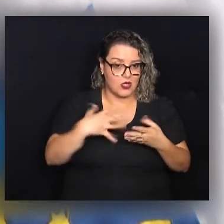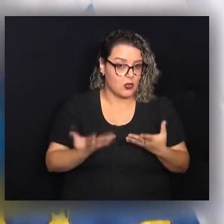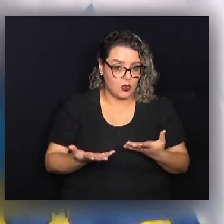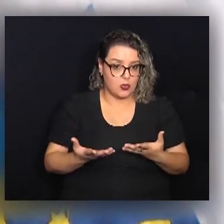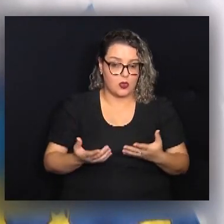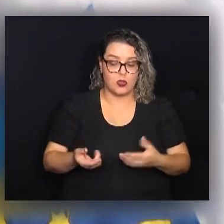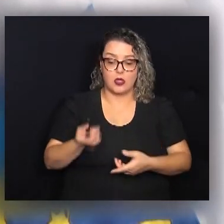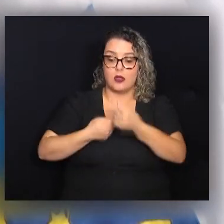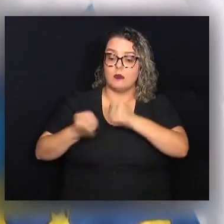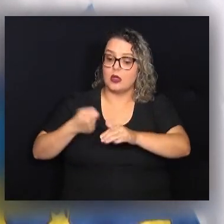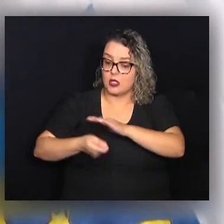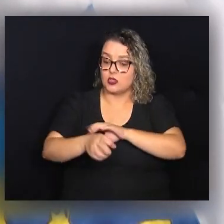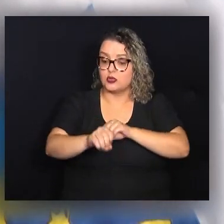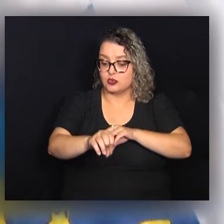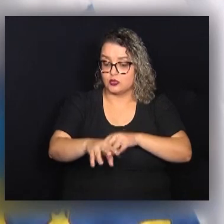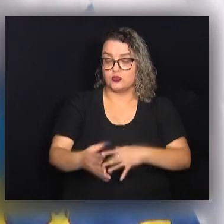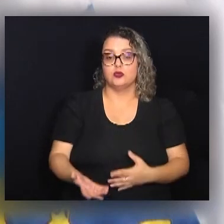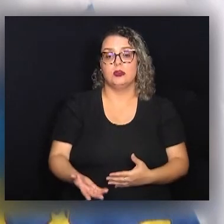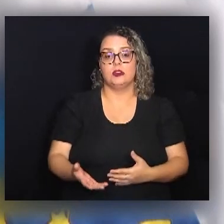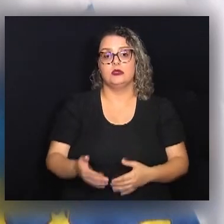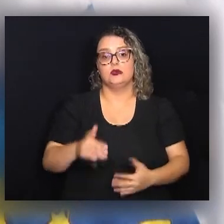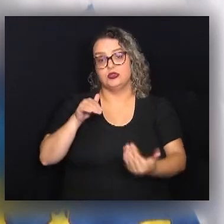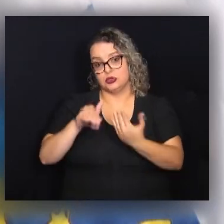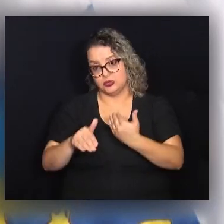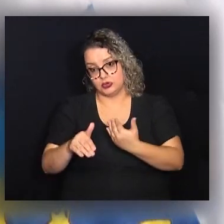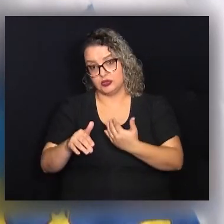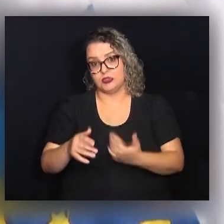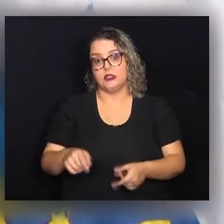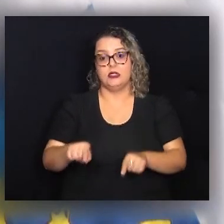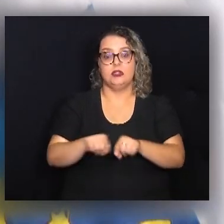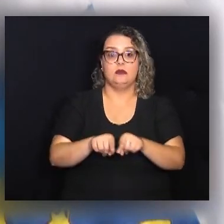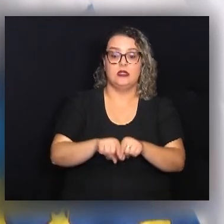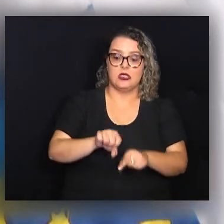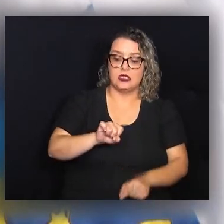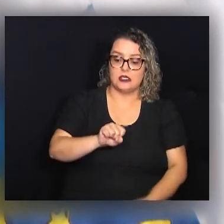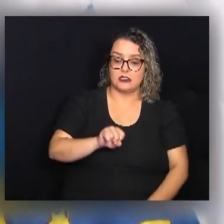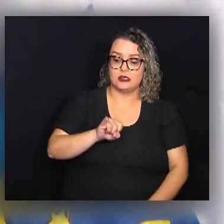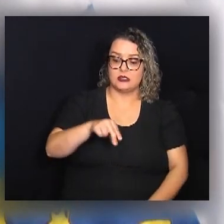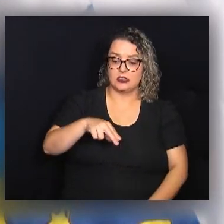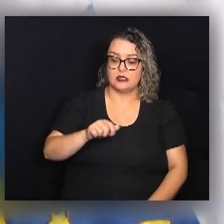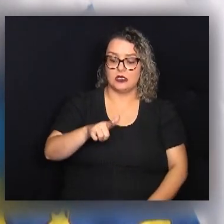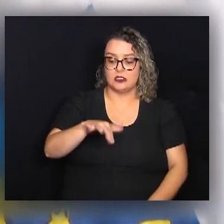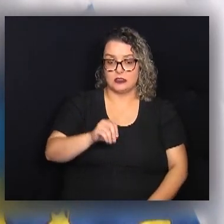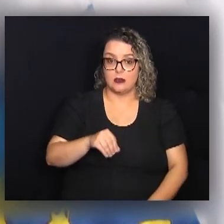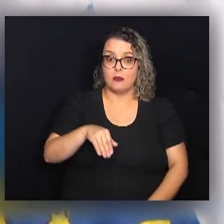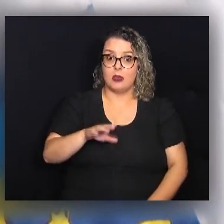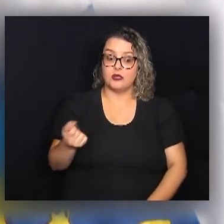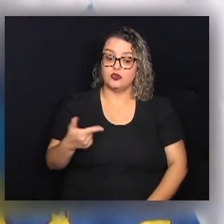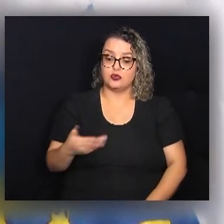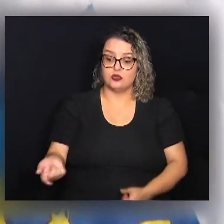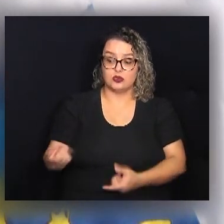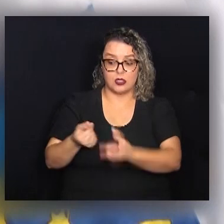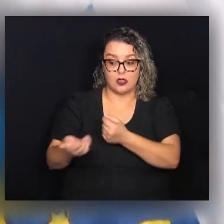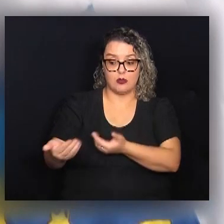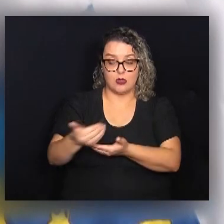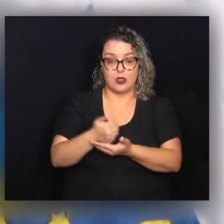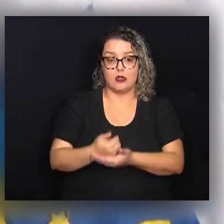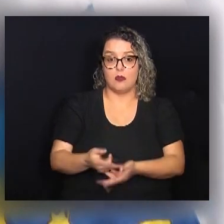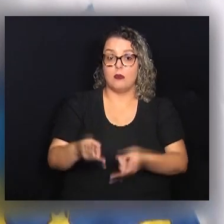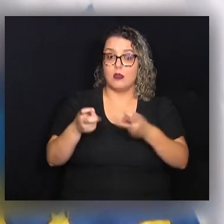INDEC, a receita arrecadada com a cobrança das multas de trânsito é aplicada exclusivamente em